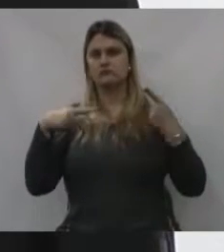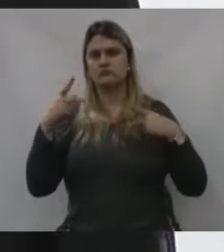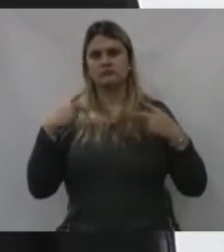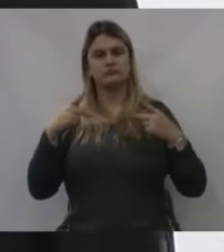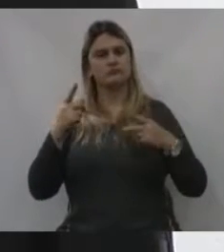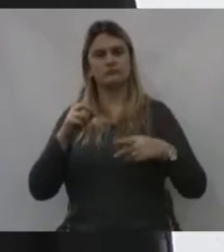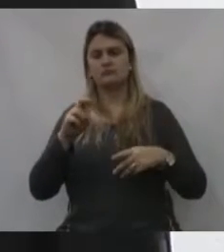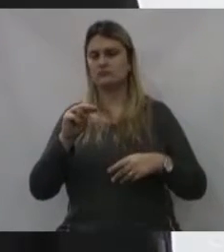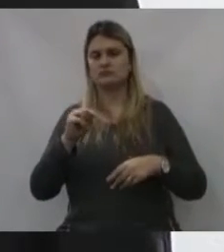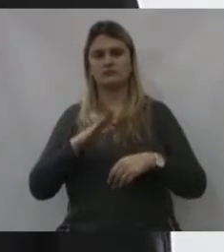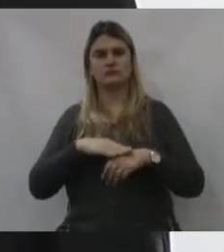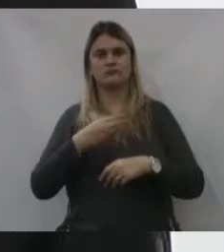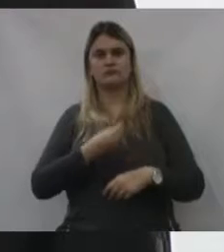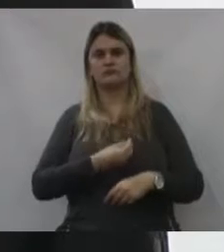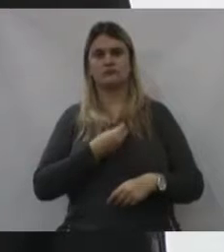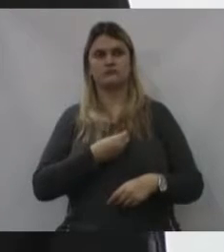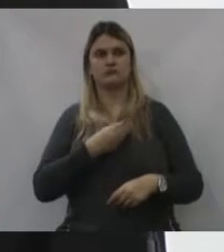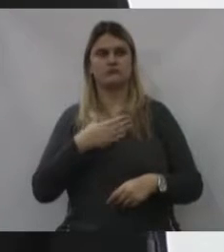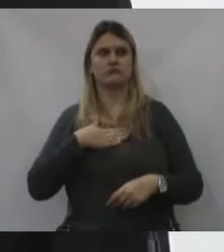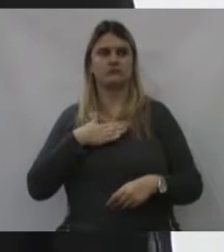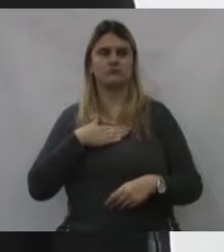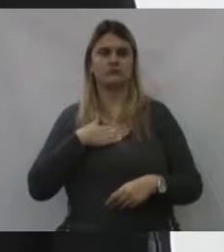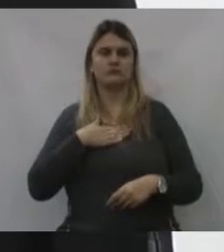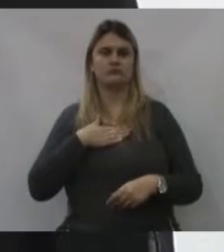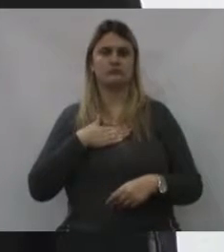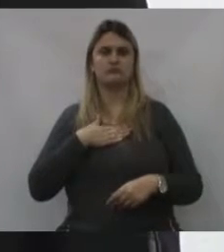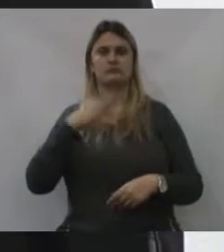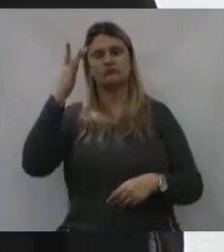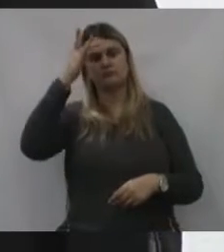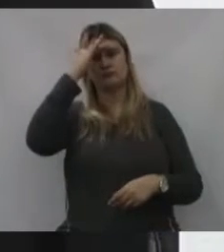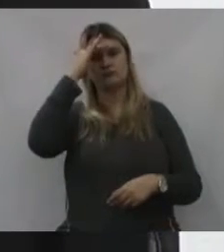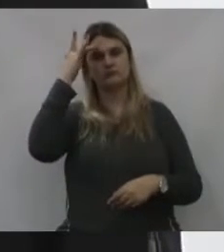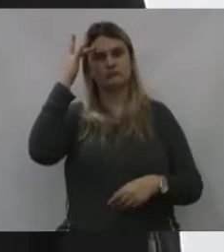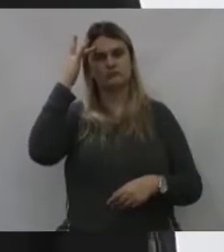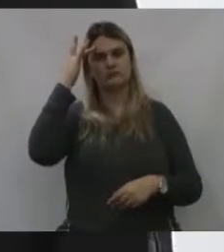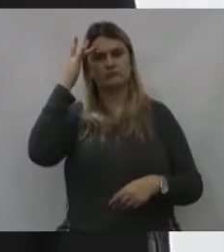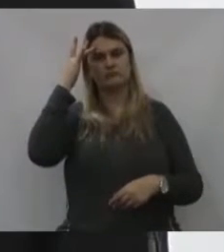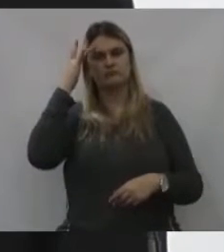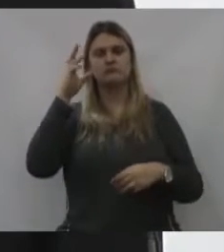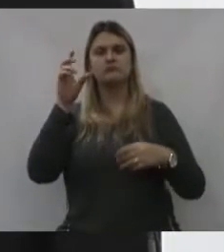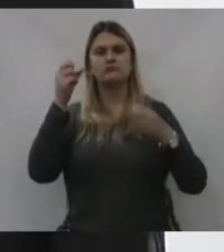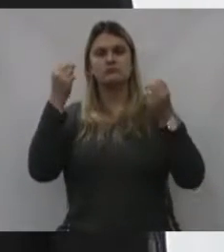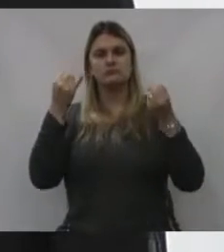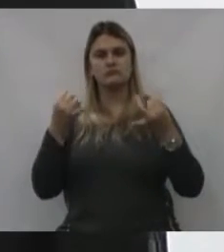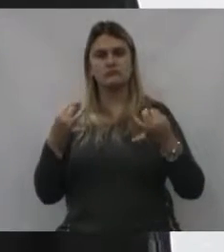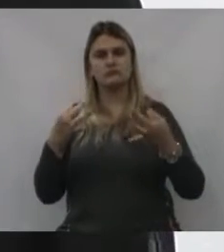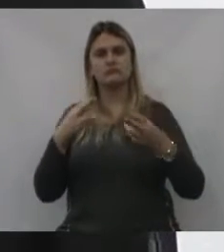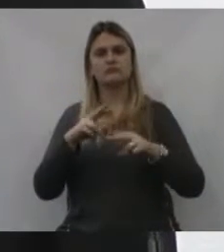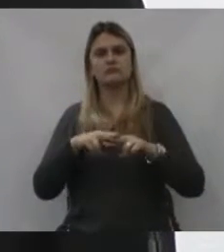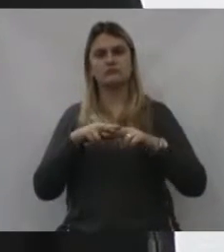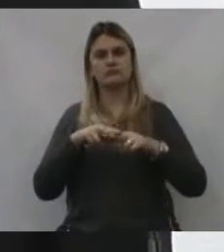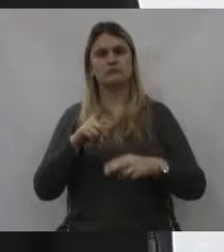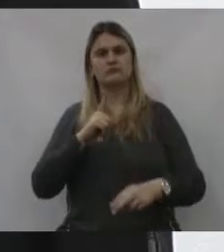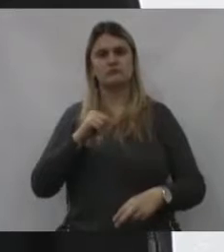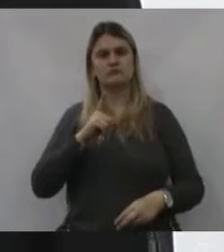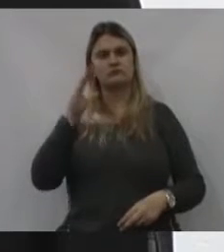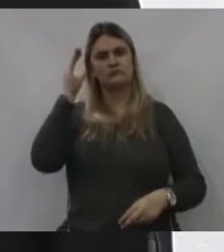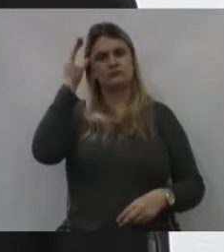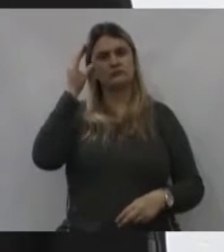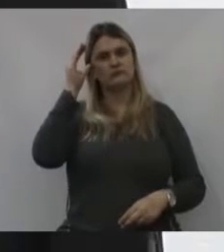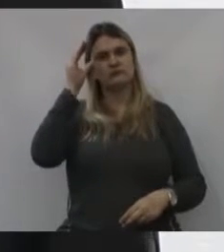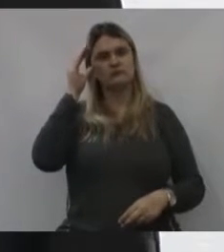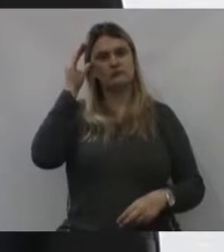a política não faz parte e não vai fazer mais da minha vida, nunca mais. Então, as pessoas, só faço esse esclarecimento por uma questão de